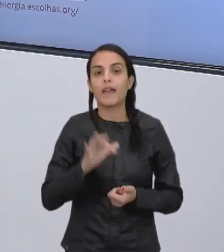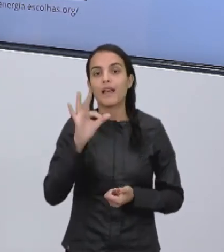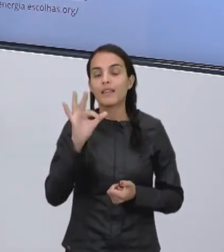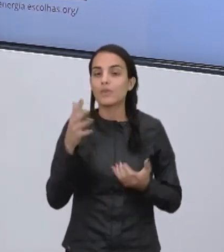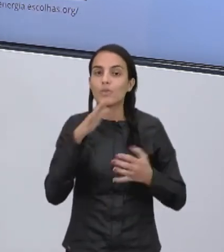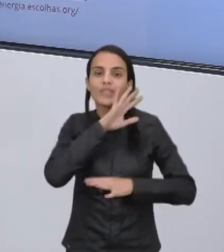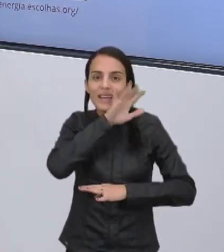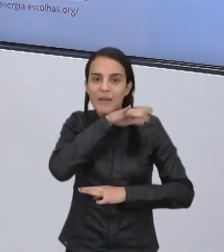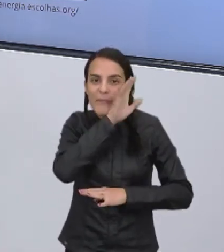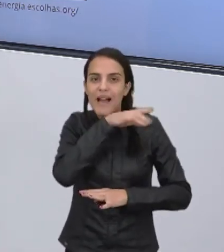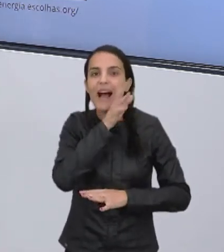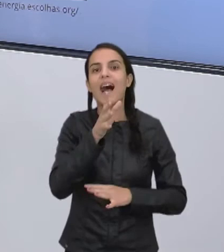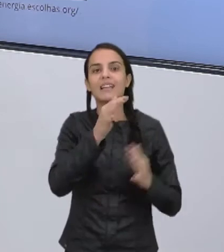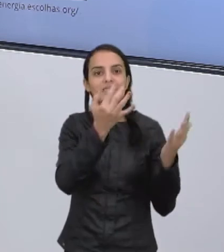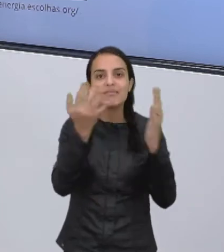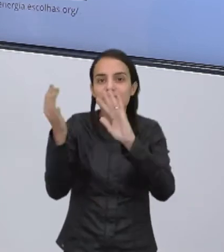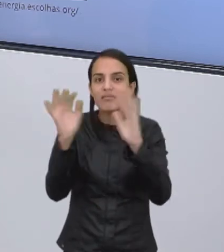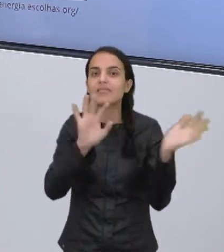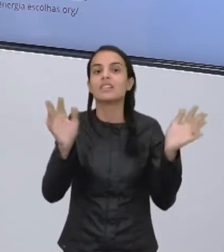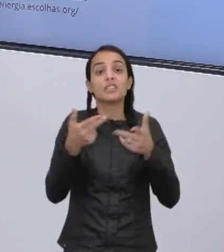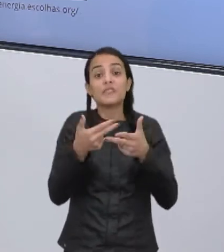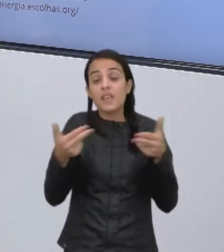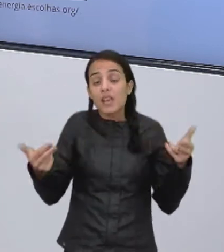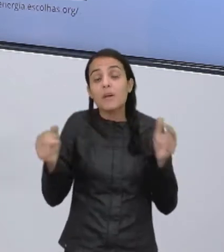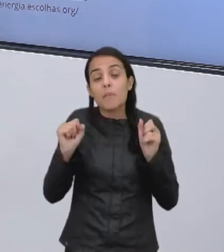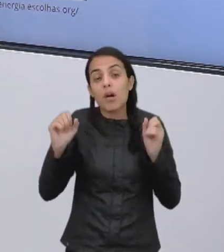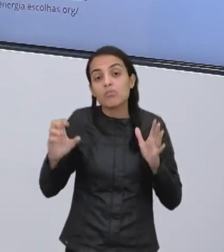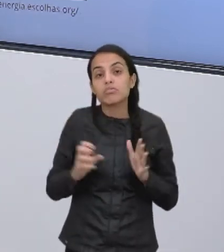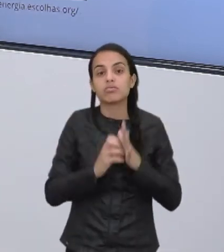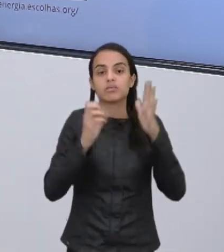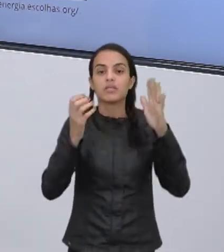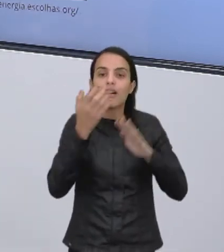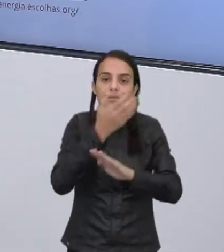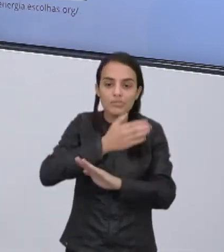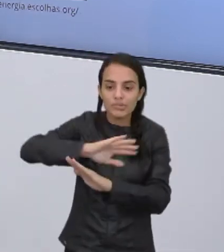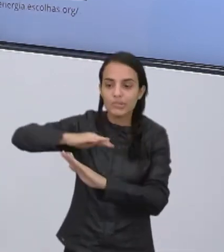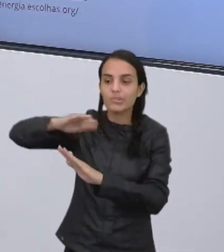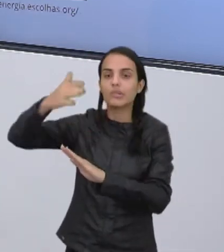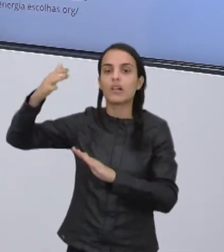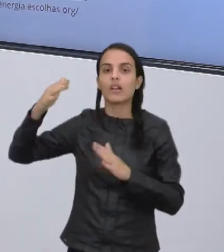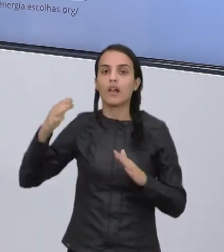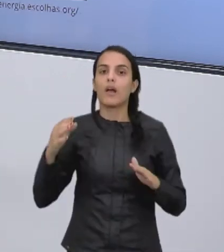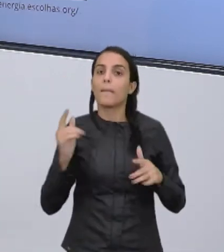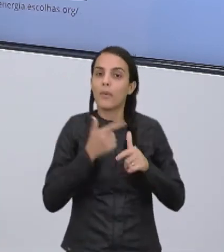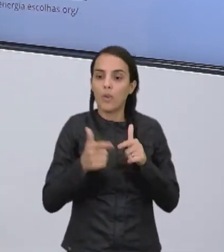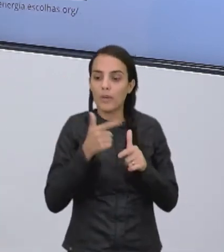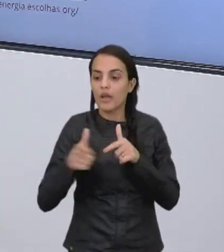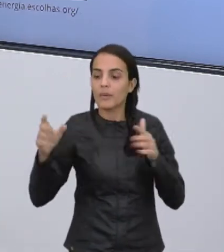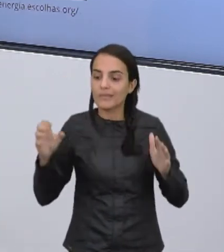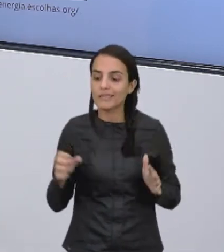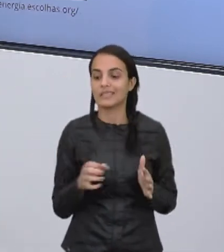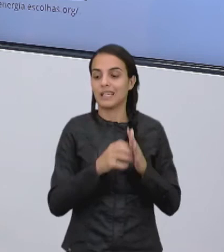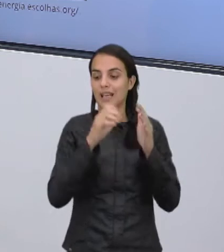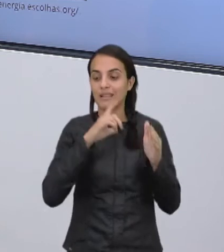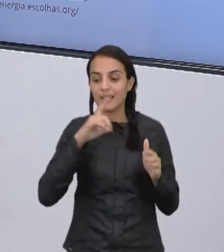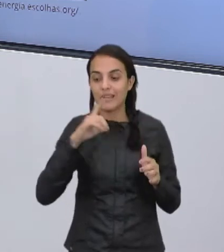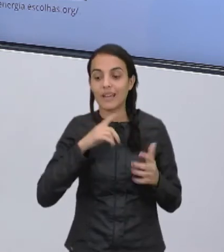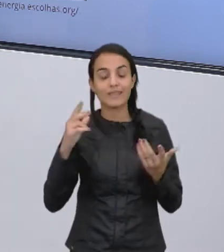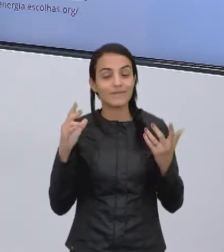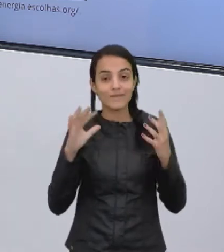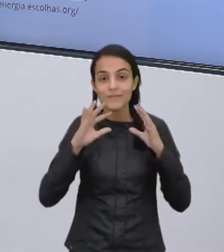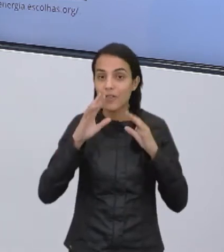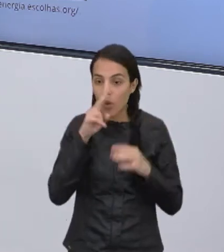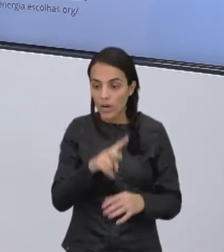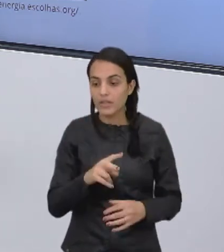flora e também, por causa de questão de relevo, causa problemas ambientais do tipo que afeta sociedades inteiras, né?